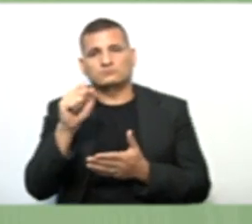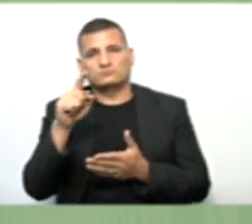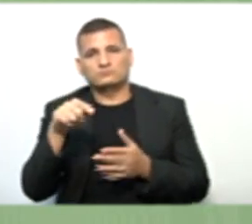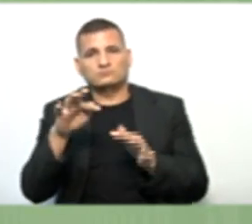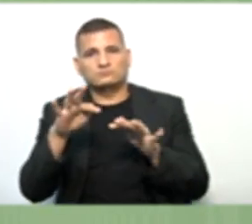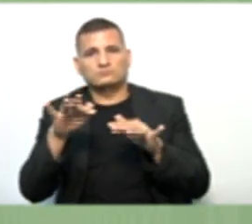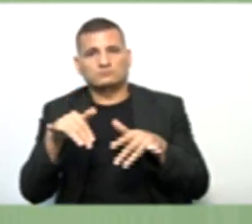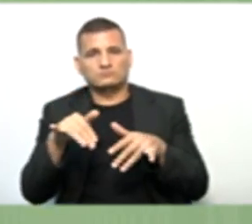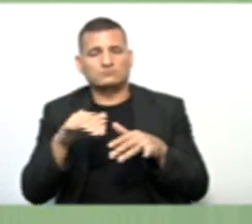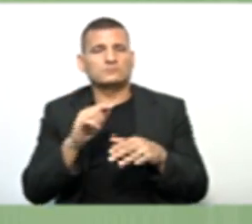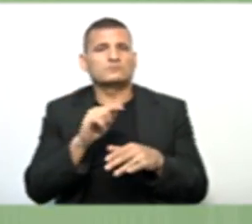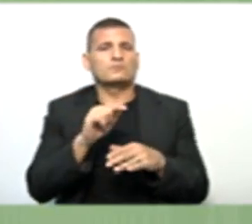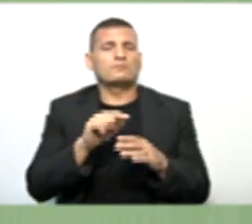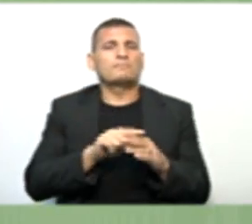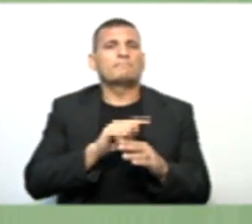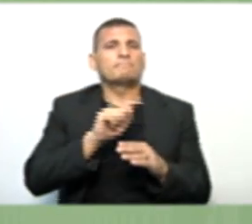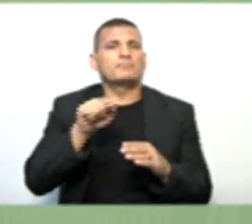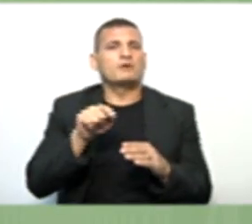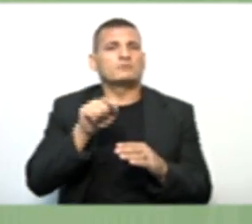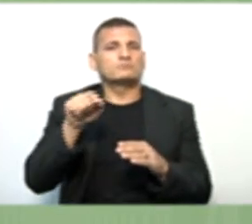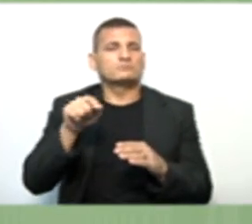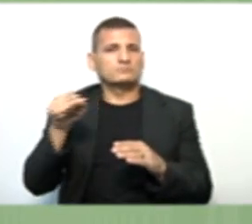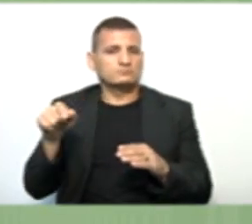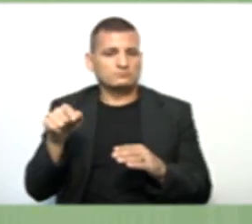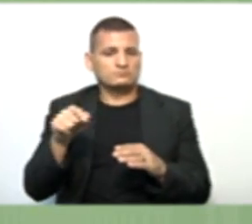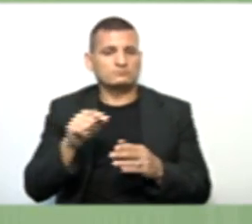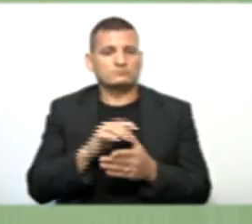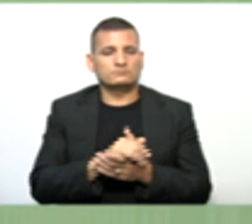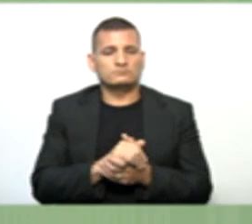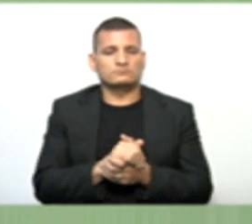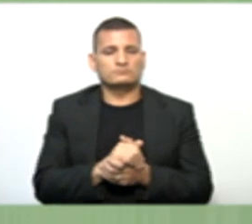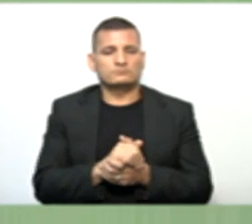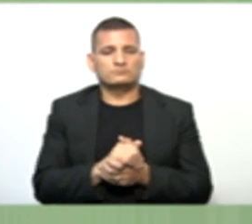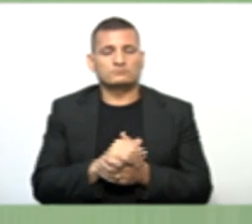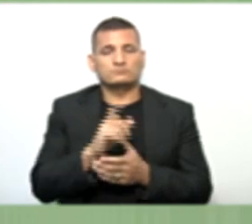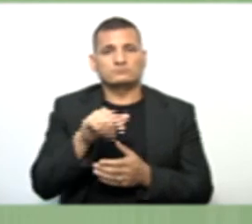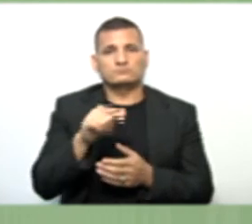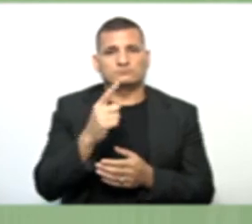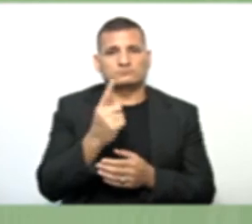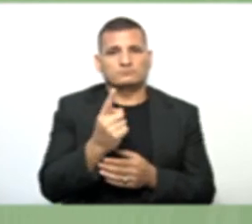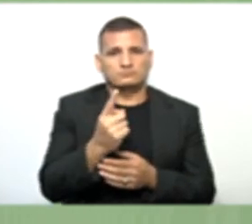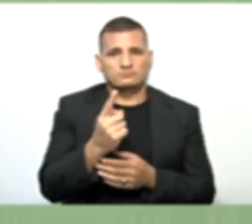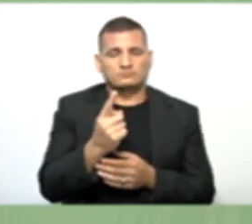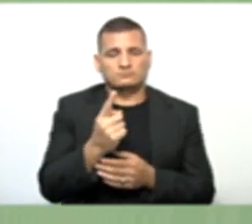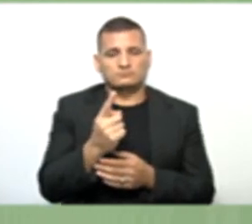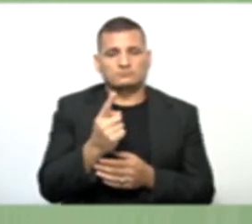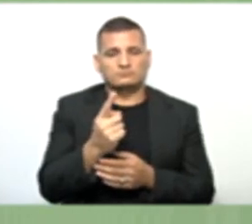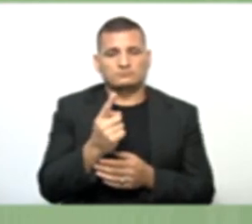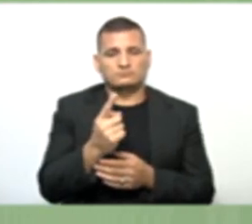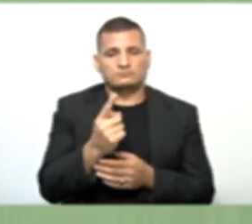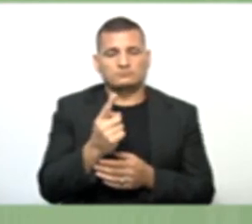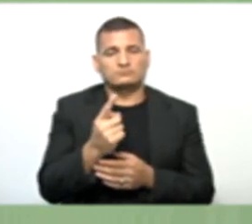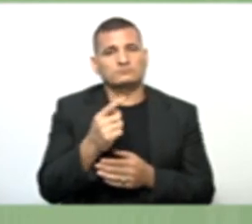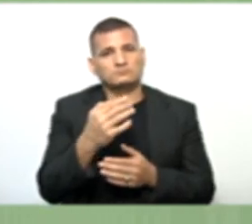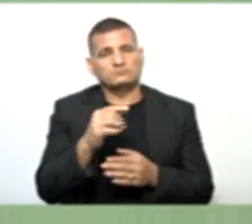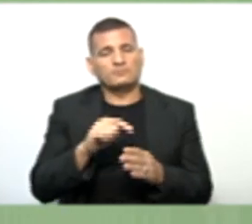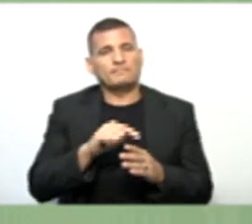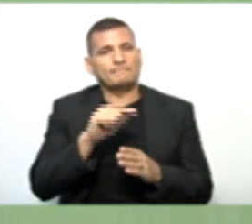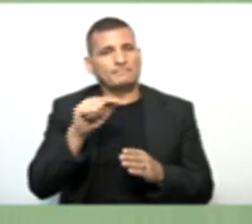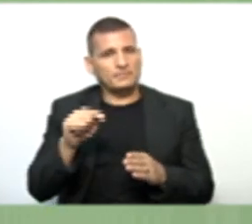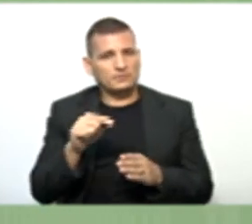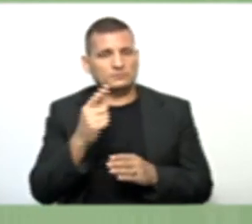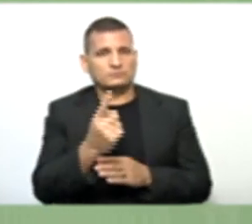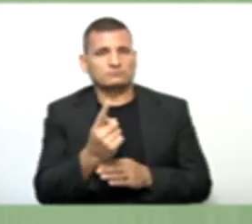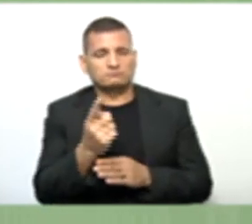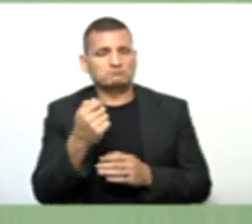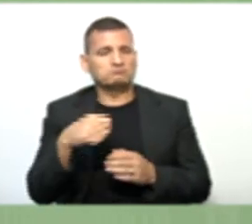E qual é o passo? O passo default, o passo padrão, é o 1, certo? Então, quando o passo é 1, eu não preciso escrever